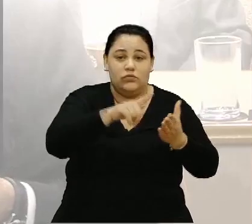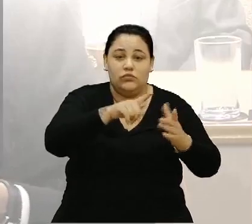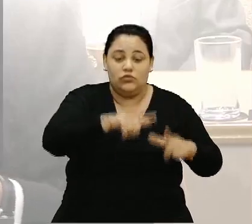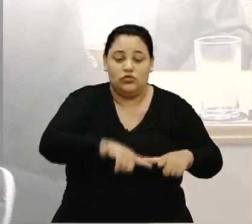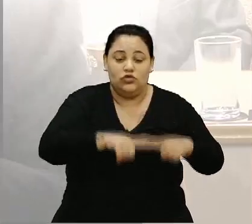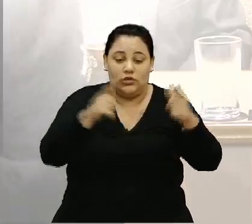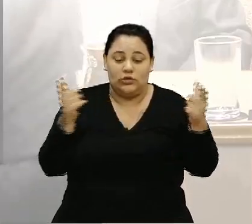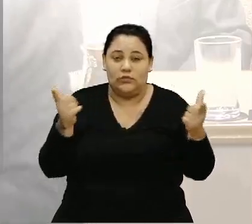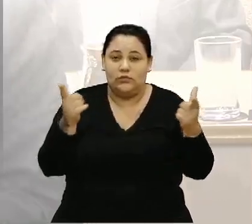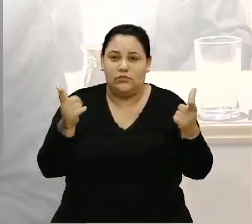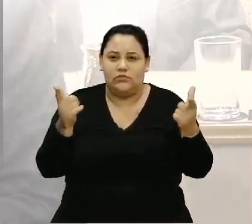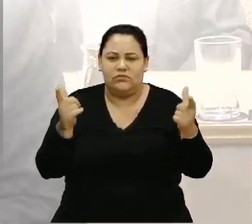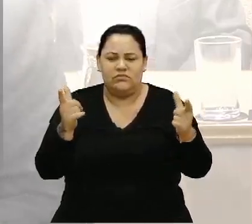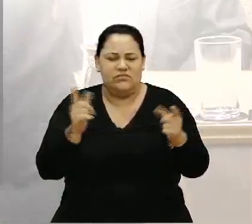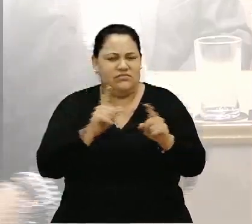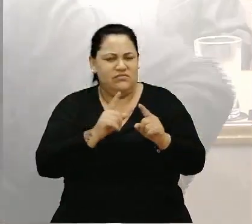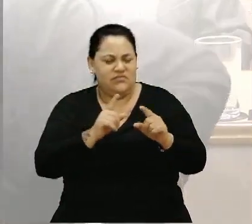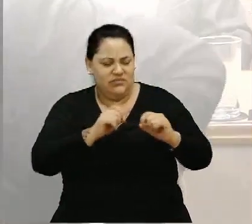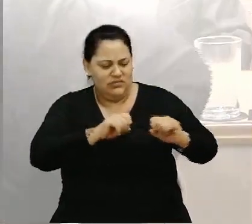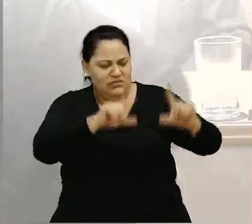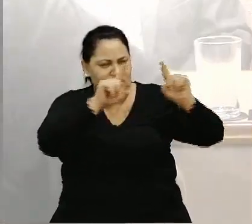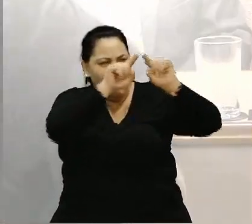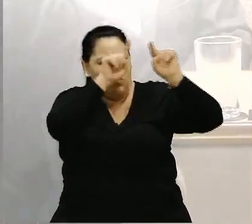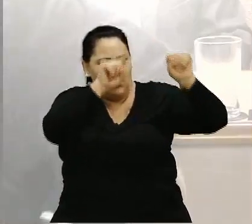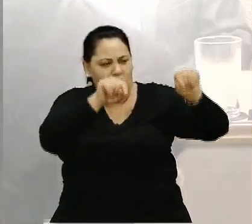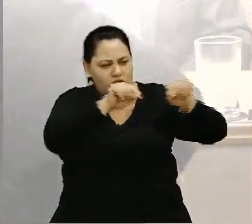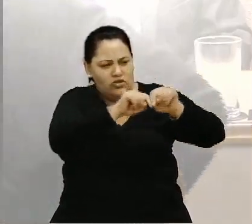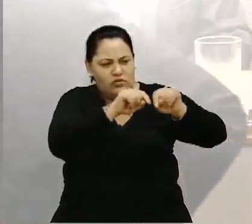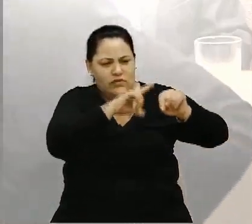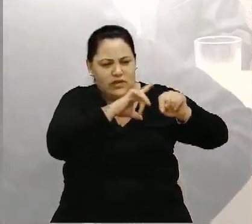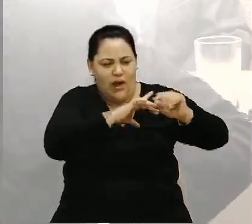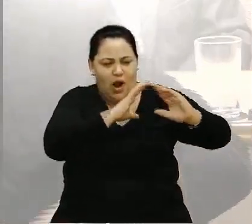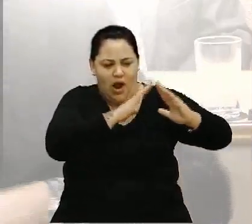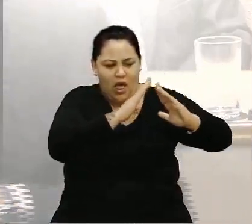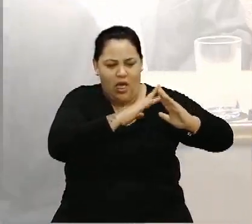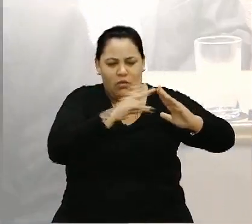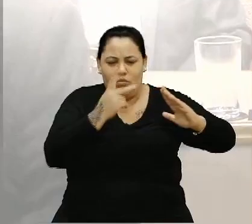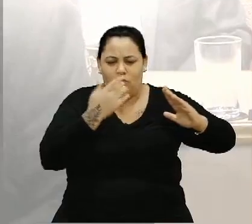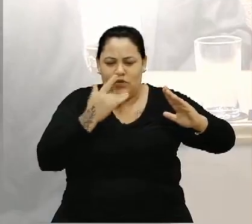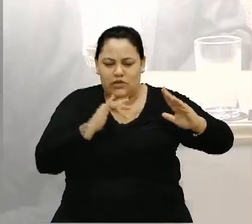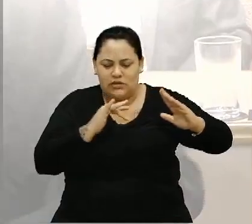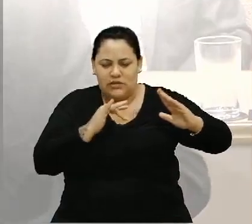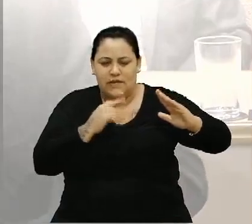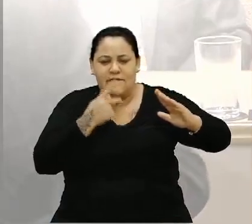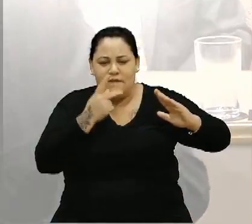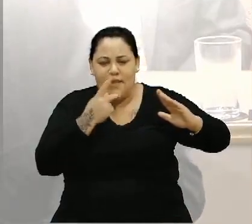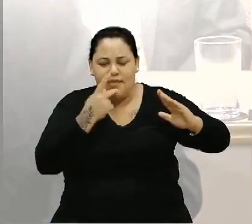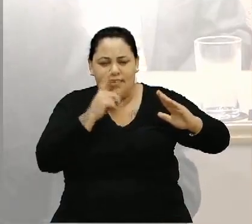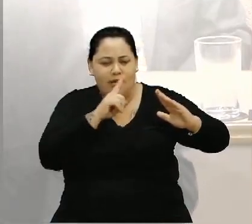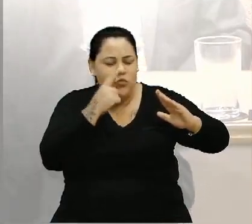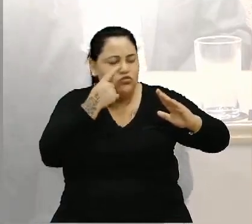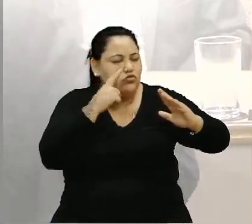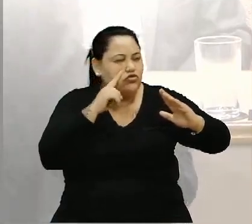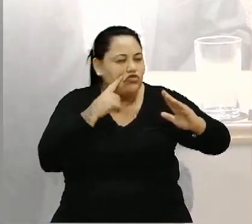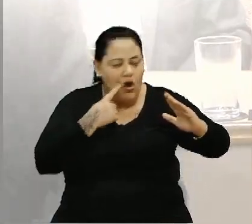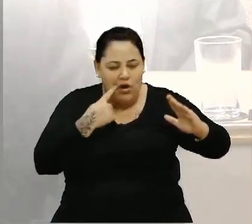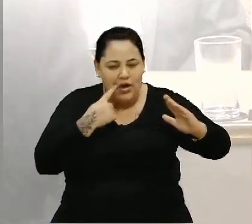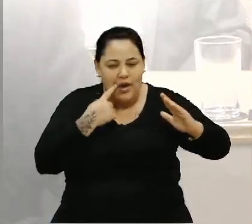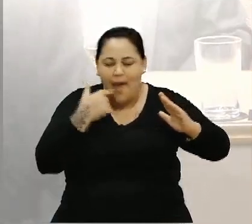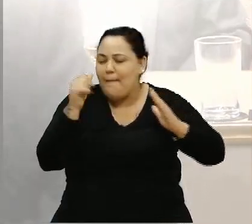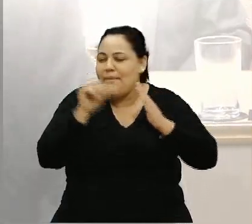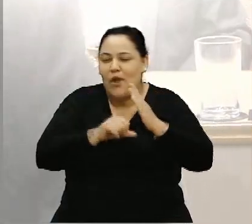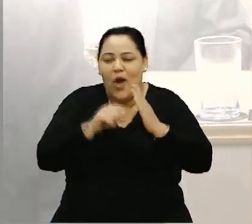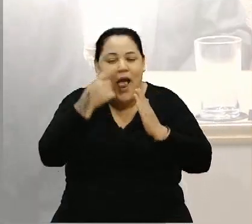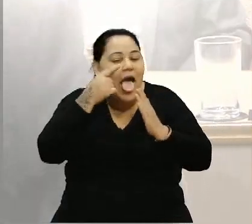chora, vai alagar ainda mais. Uma frase infeliz,